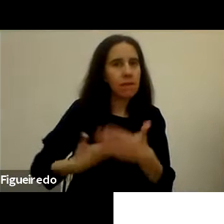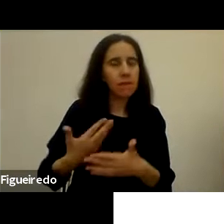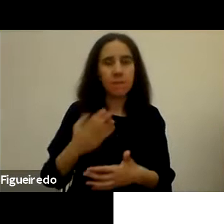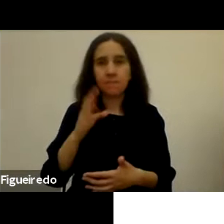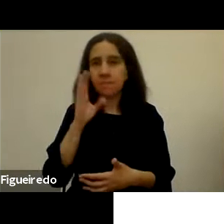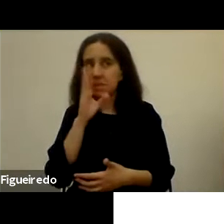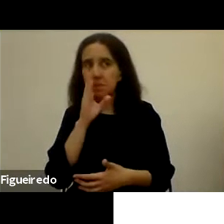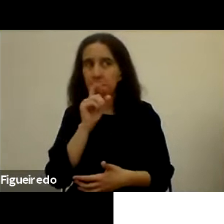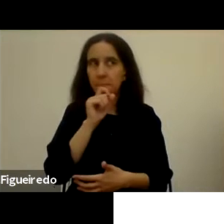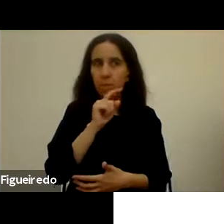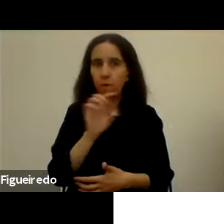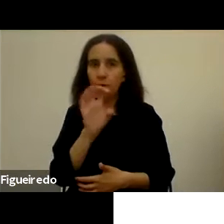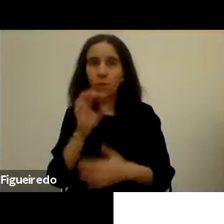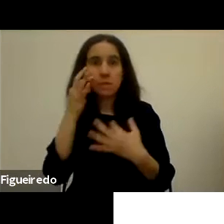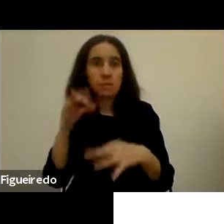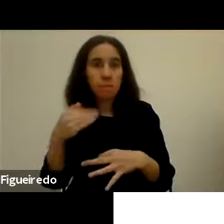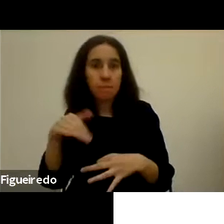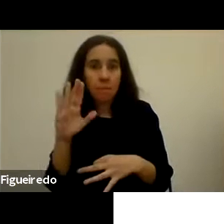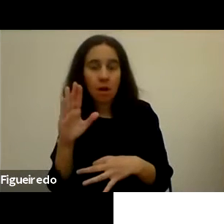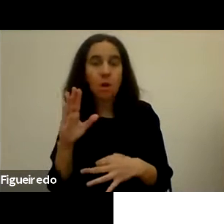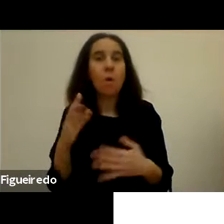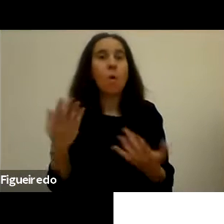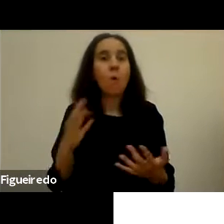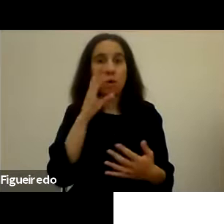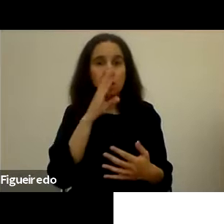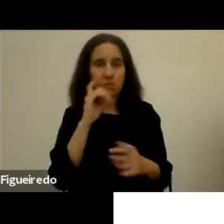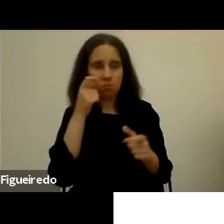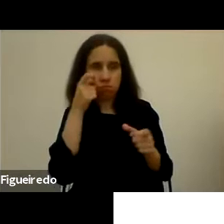que pode ser feito de uma forma mais simples, ou se exige maior